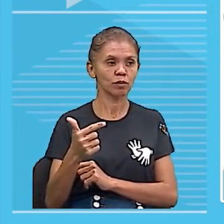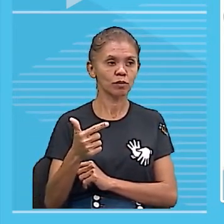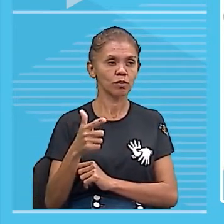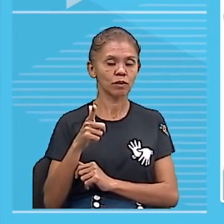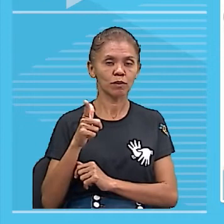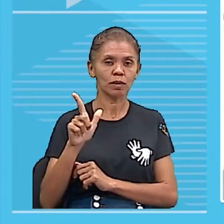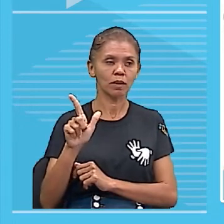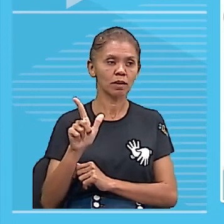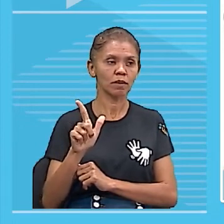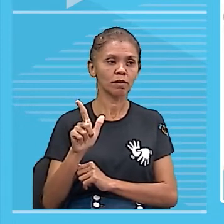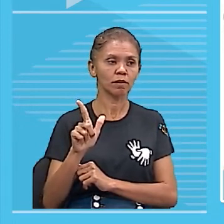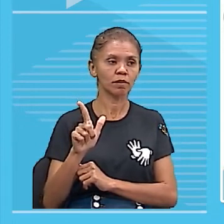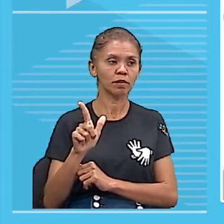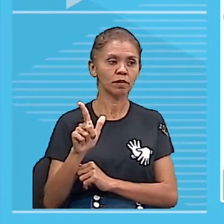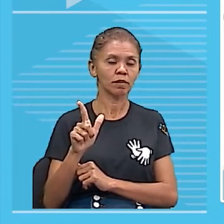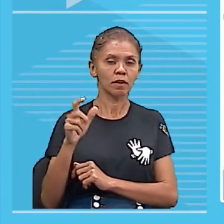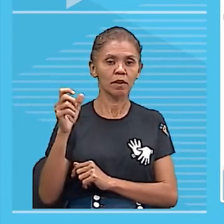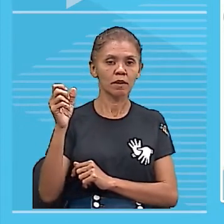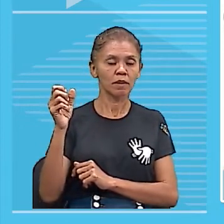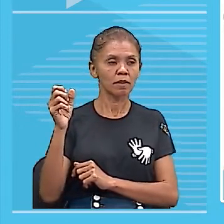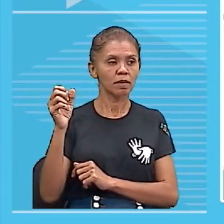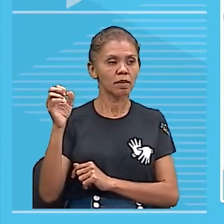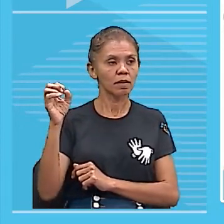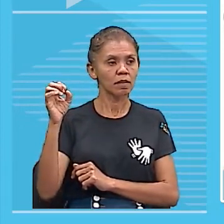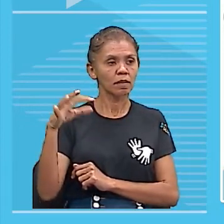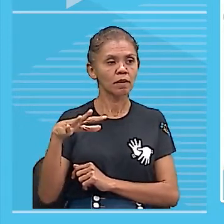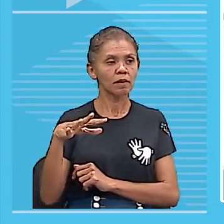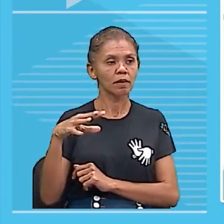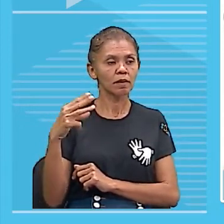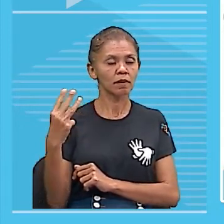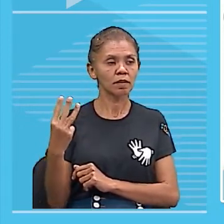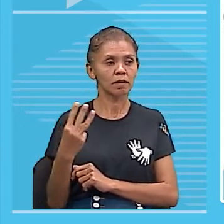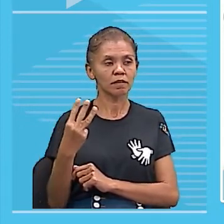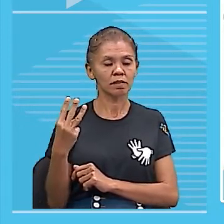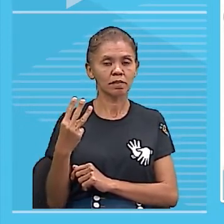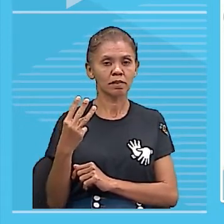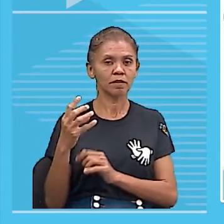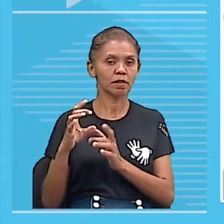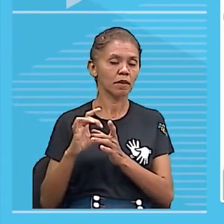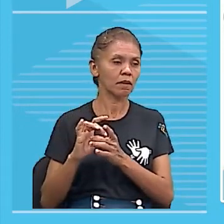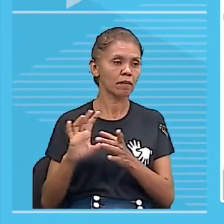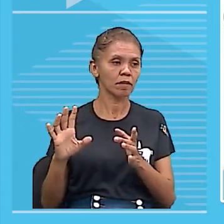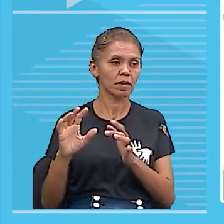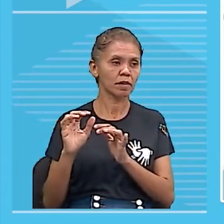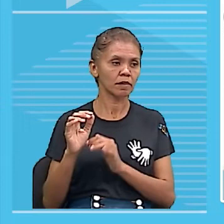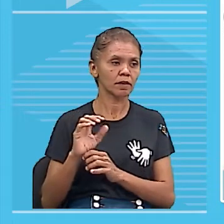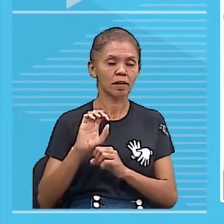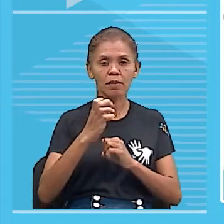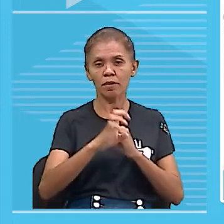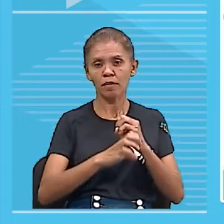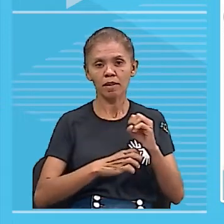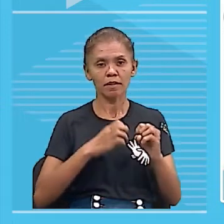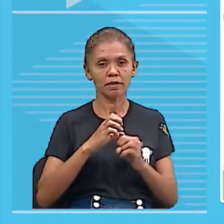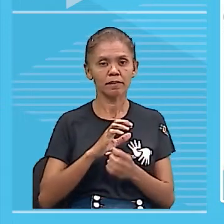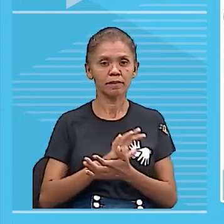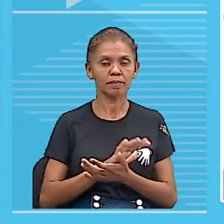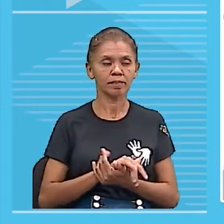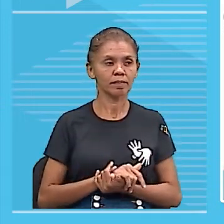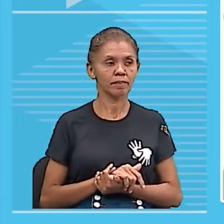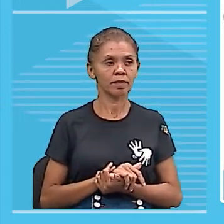AD bom e uma terceira e última a quantidade vai